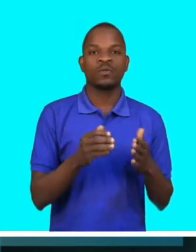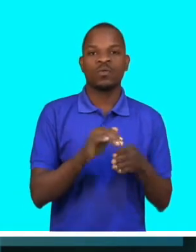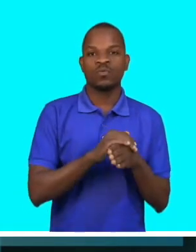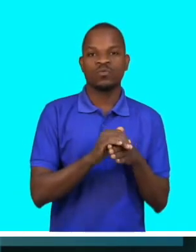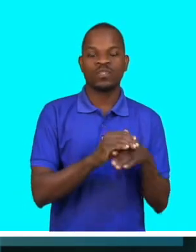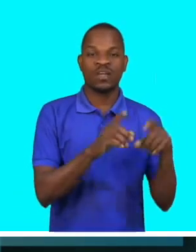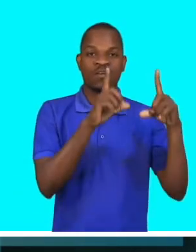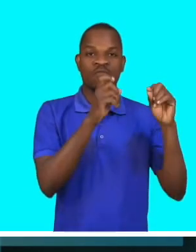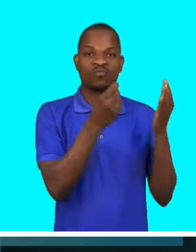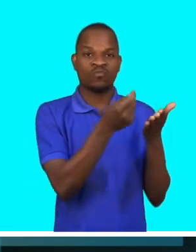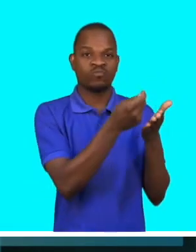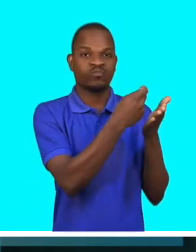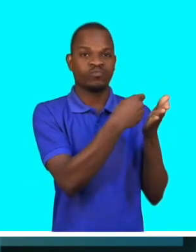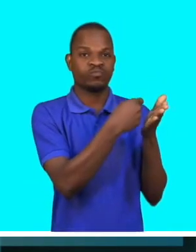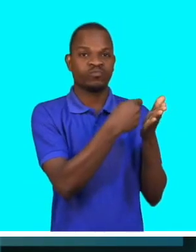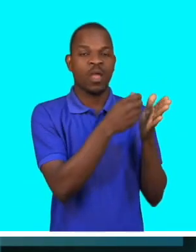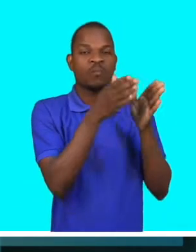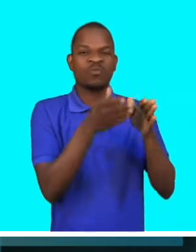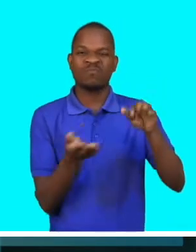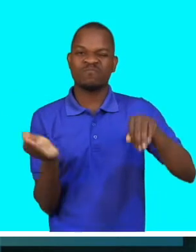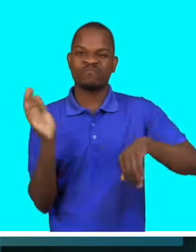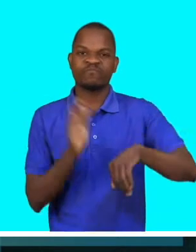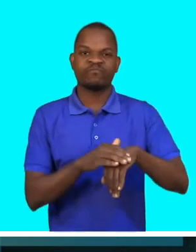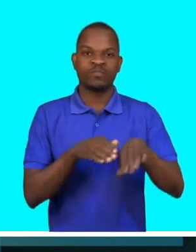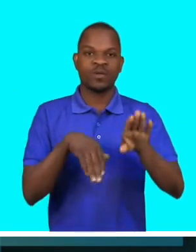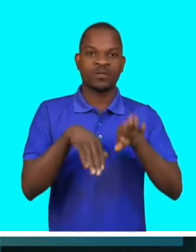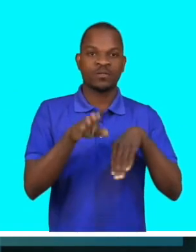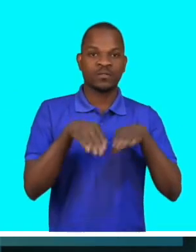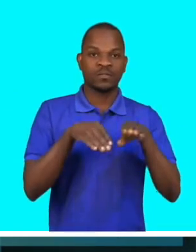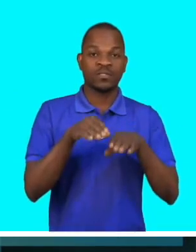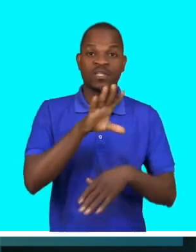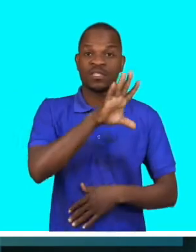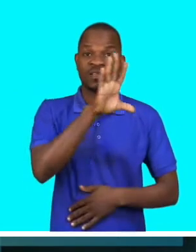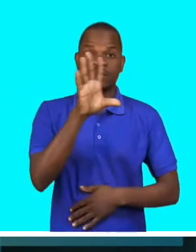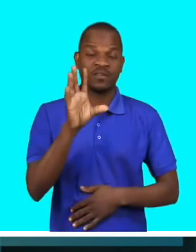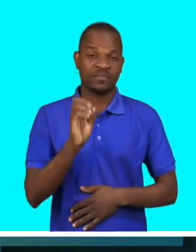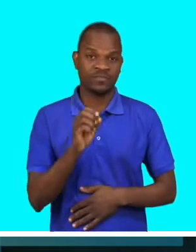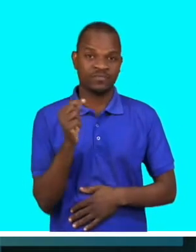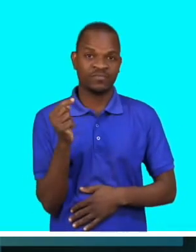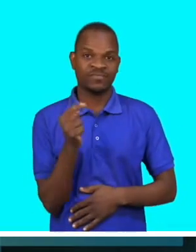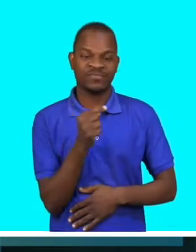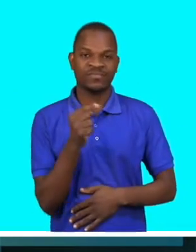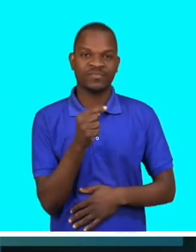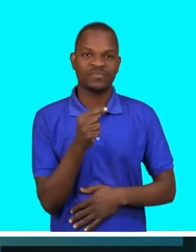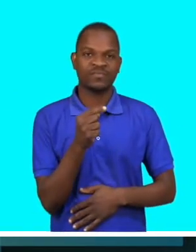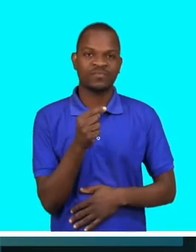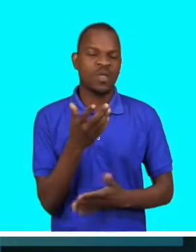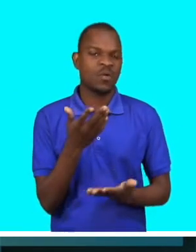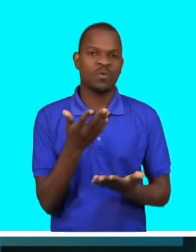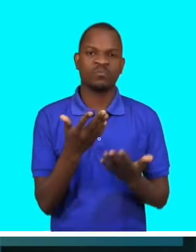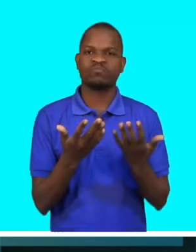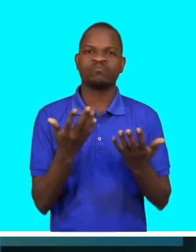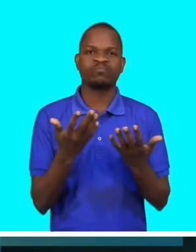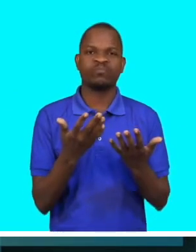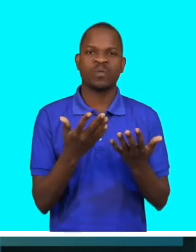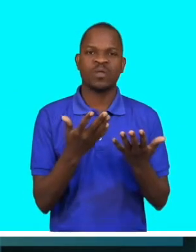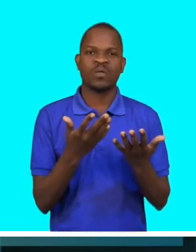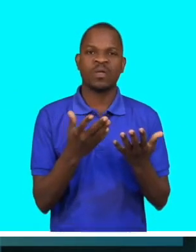jogador africano, Mohamed Salah. Aqui, não é? Num dos... Aliás,